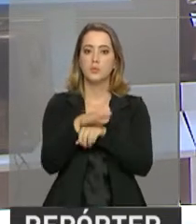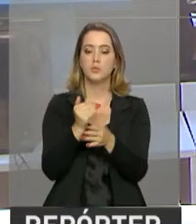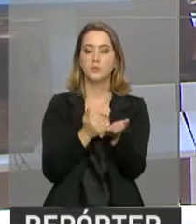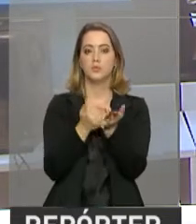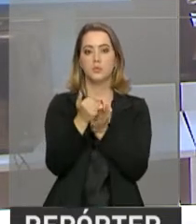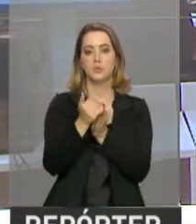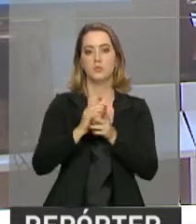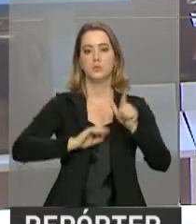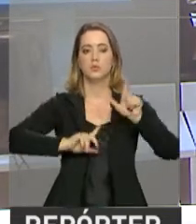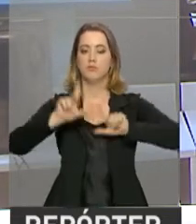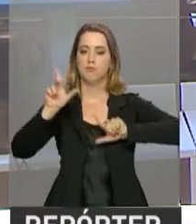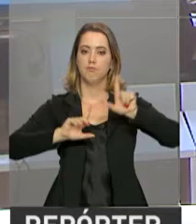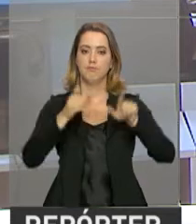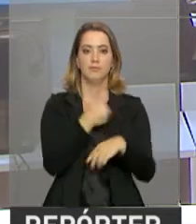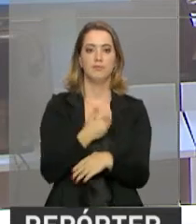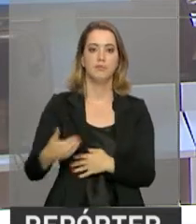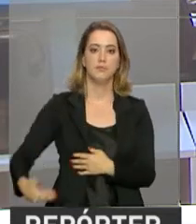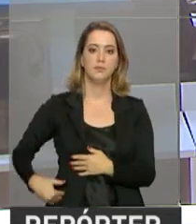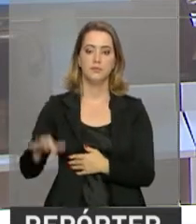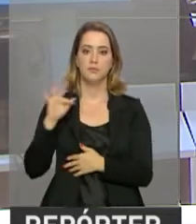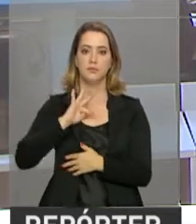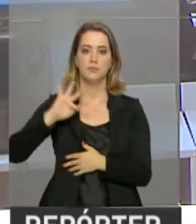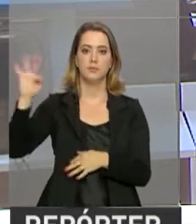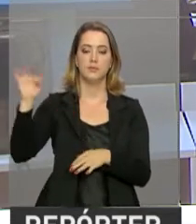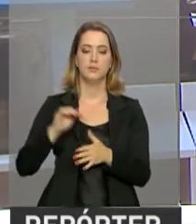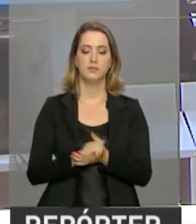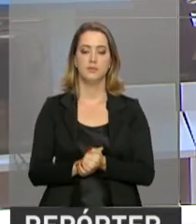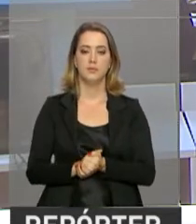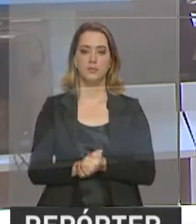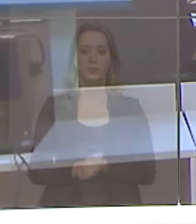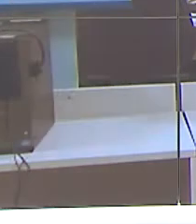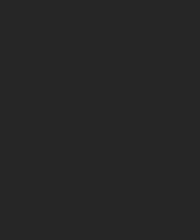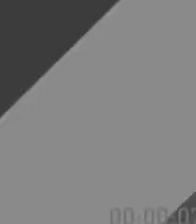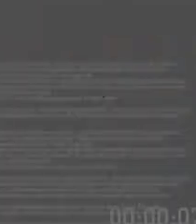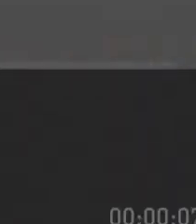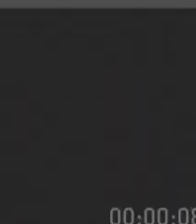você continue com a gente ele br a tv do governo federal